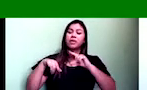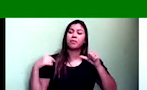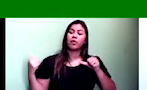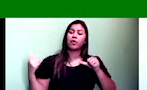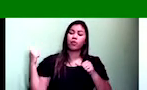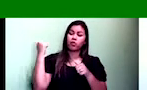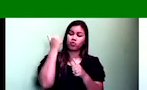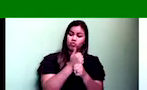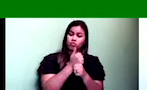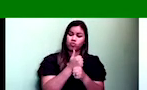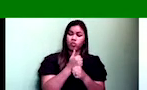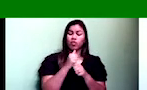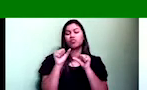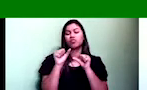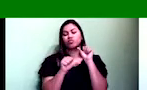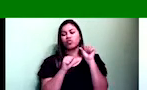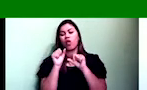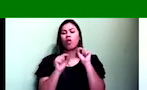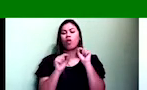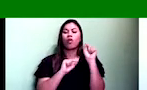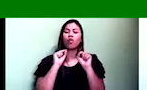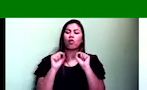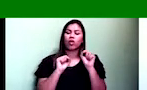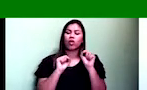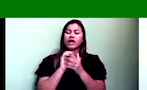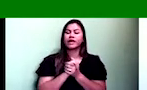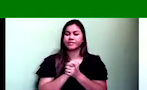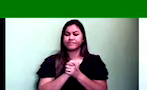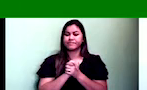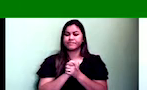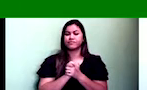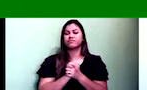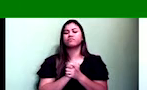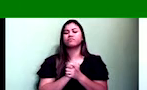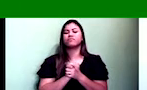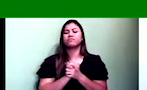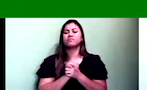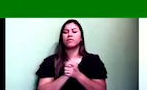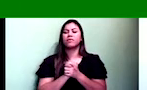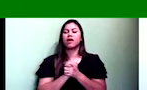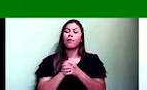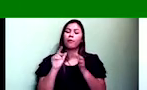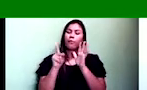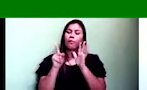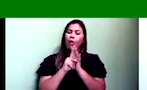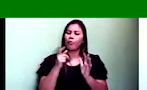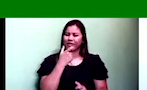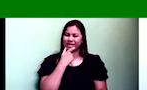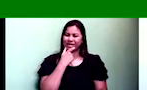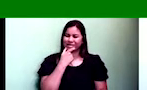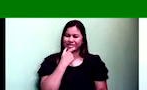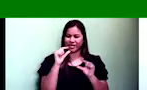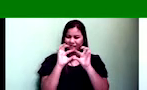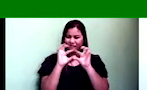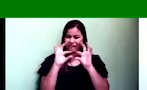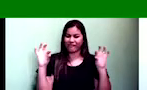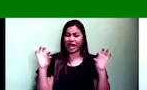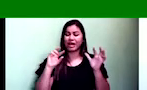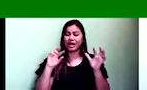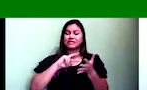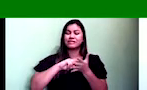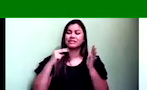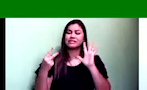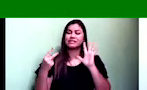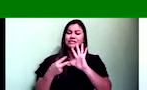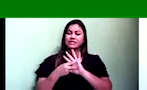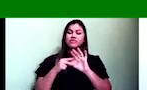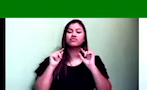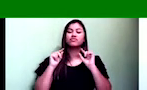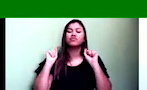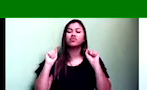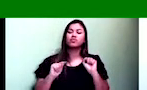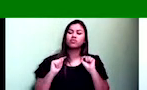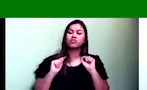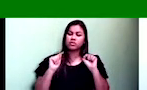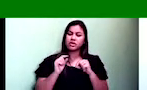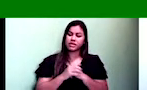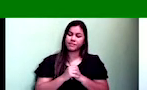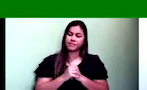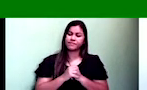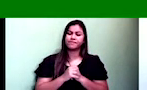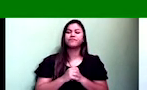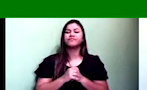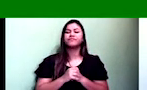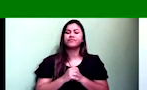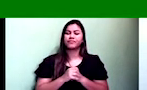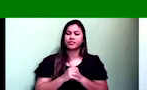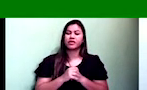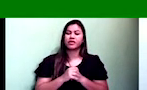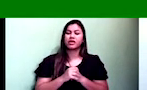uma expressão curiosa em inglês, né, rendigot anglais, que queria dizer sobretudo em inglês e equivaleria